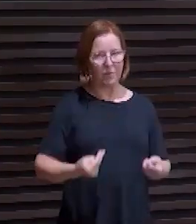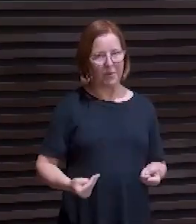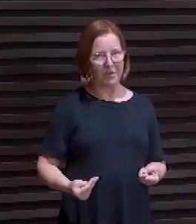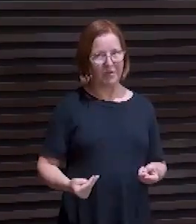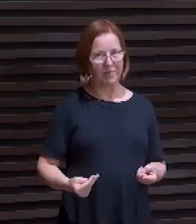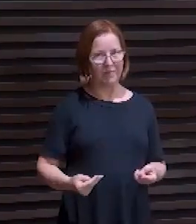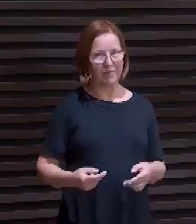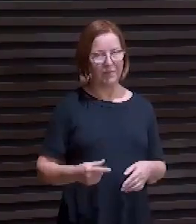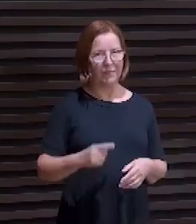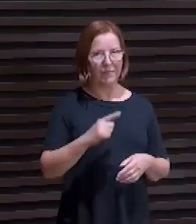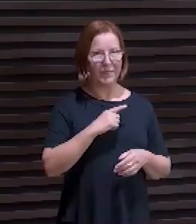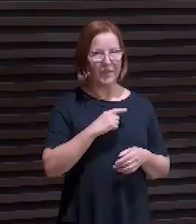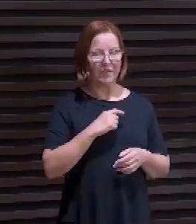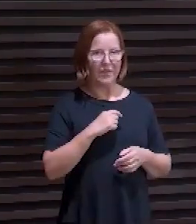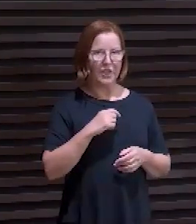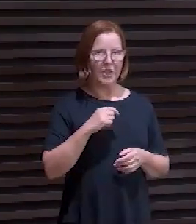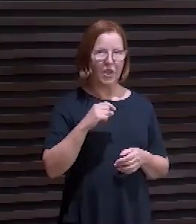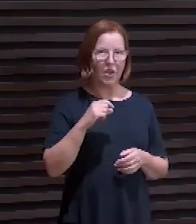houve óvulo humano.